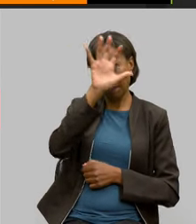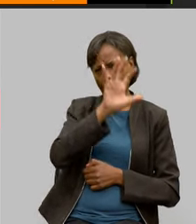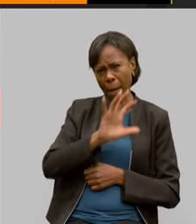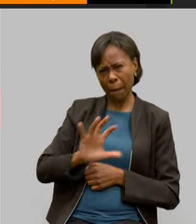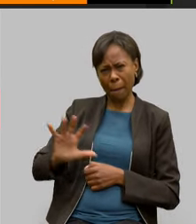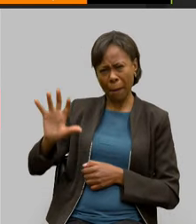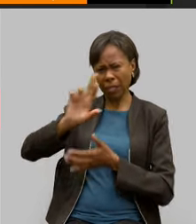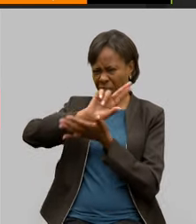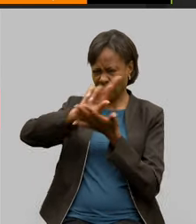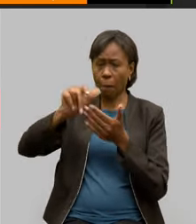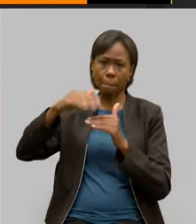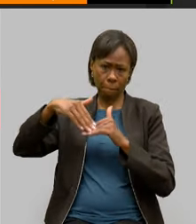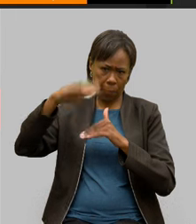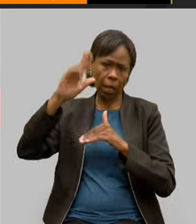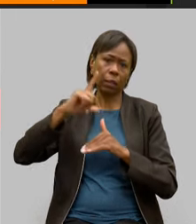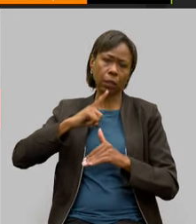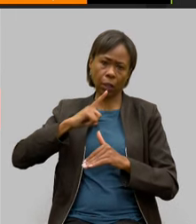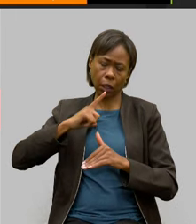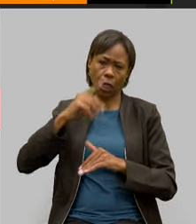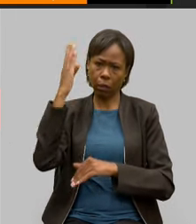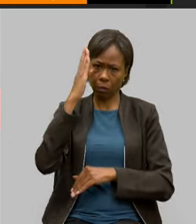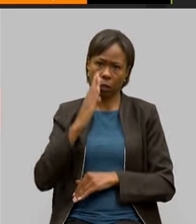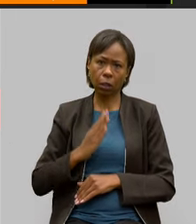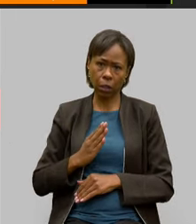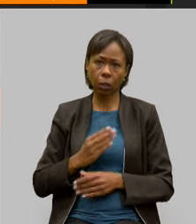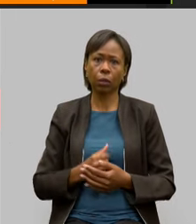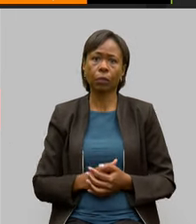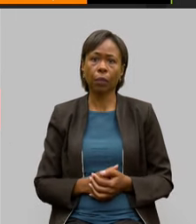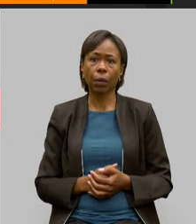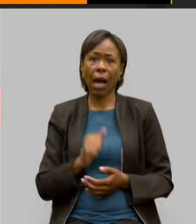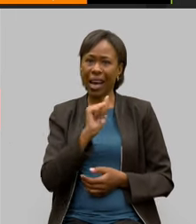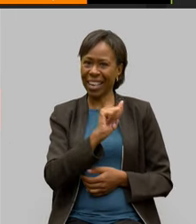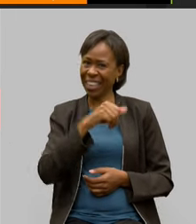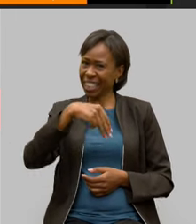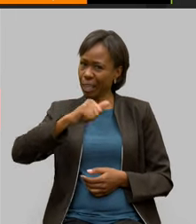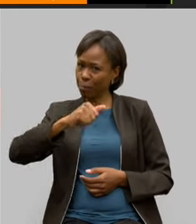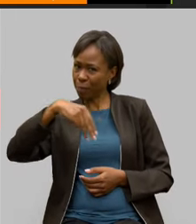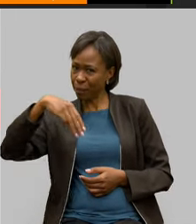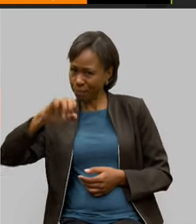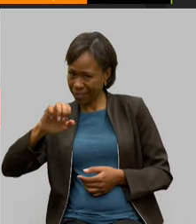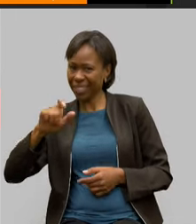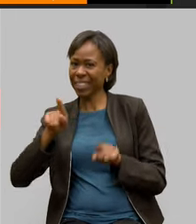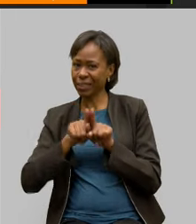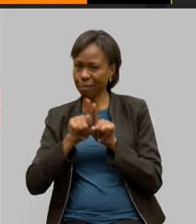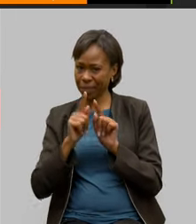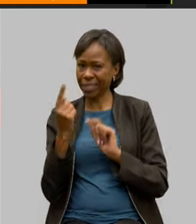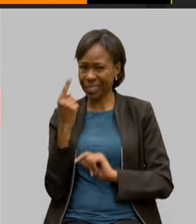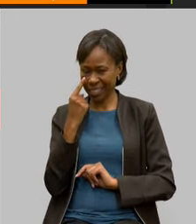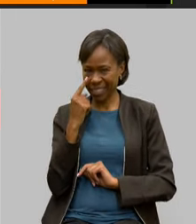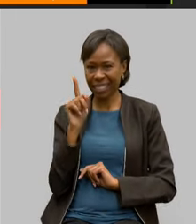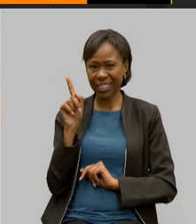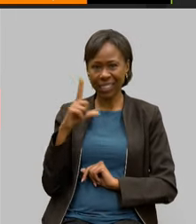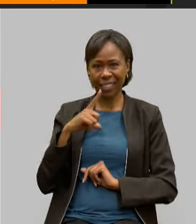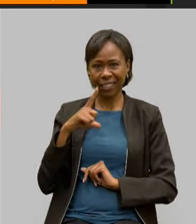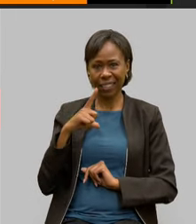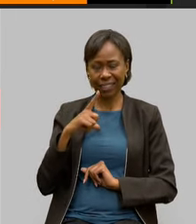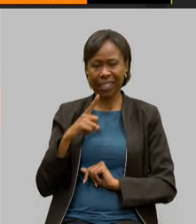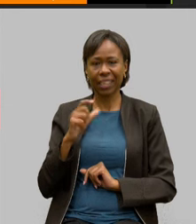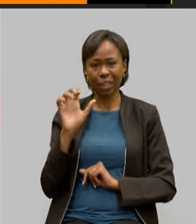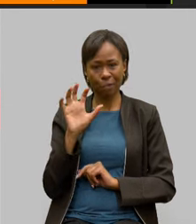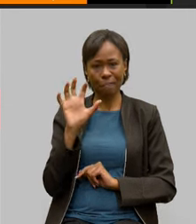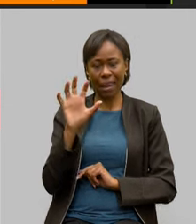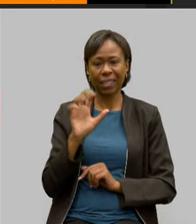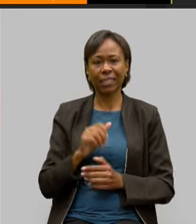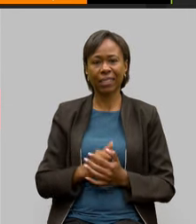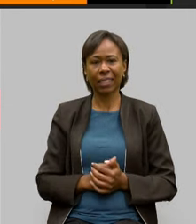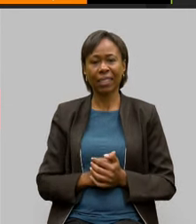eh no país a amam tá ali também na fotinho ali também presente né que uma as pioneiras nas nas